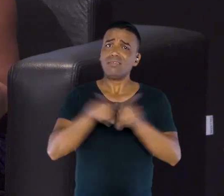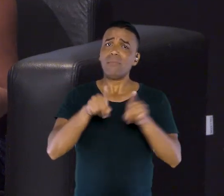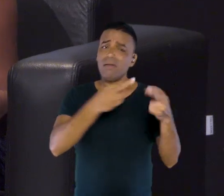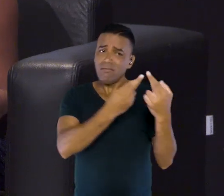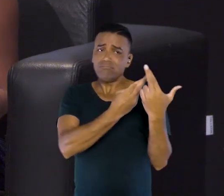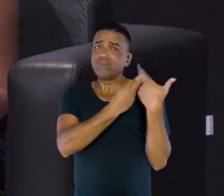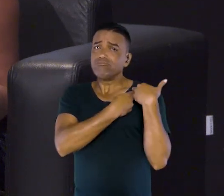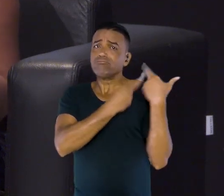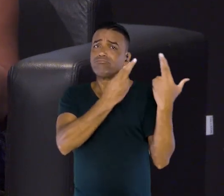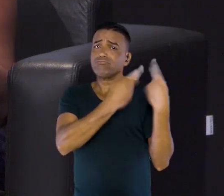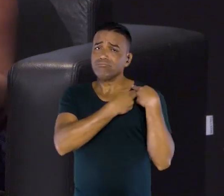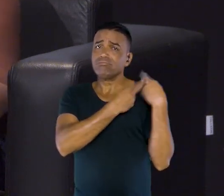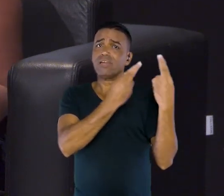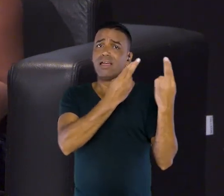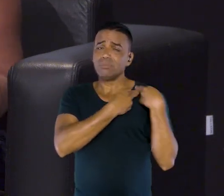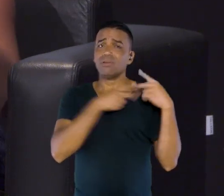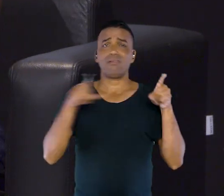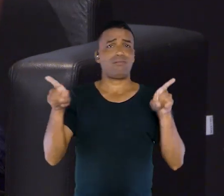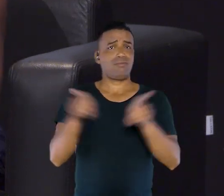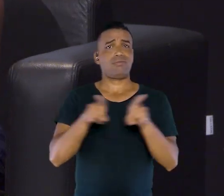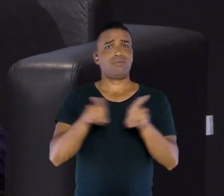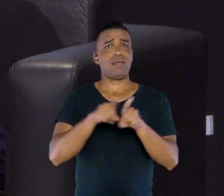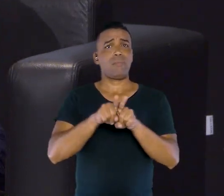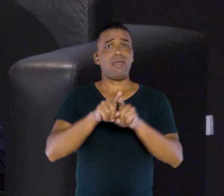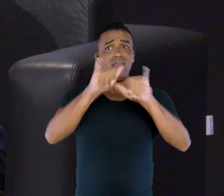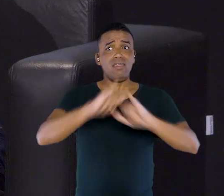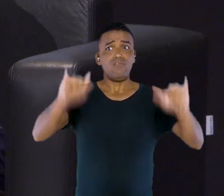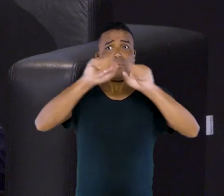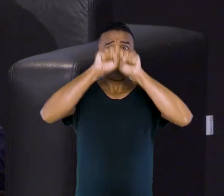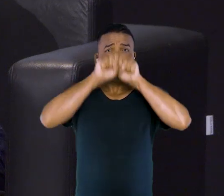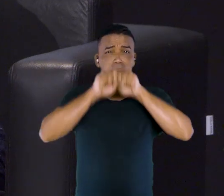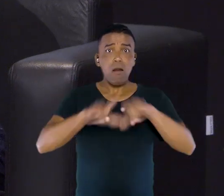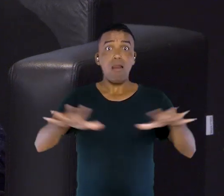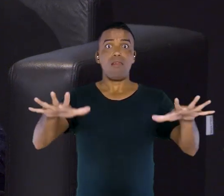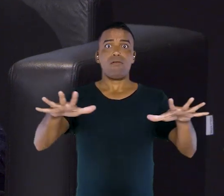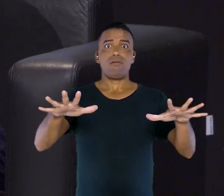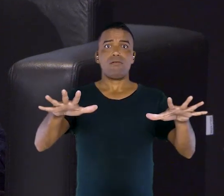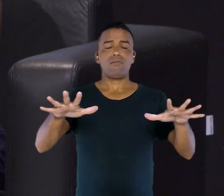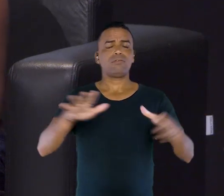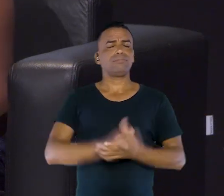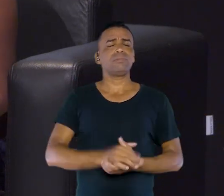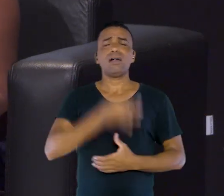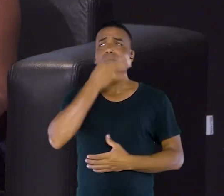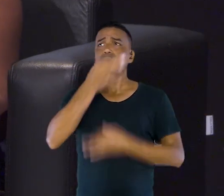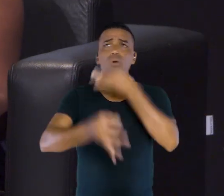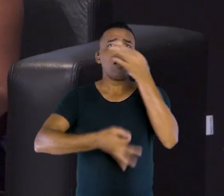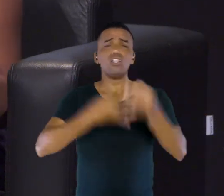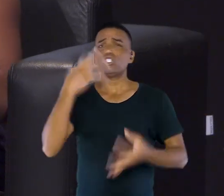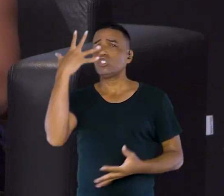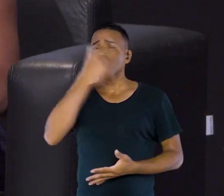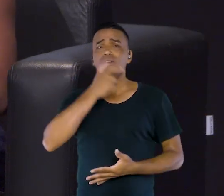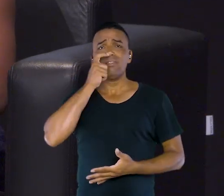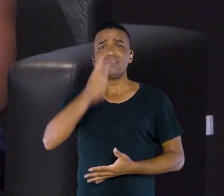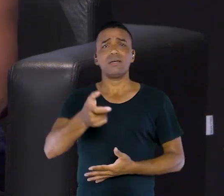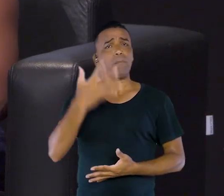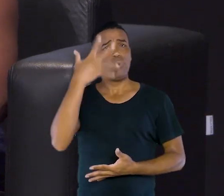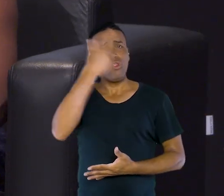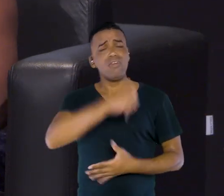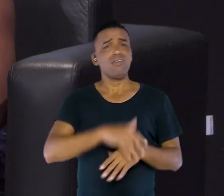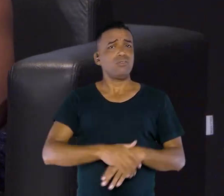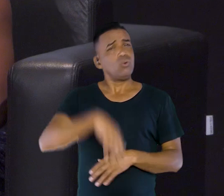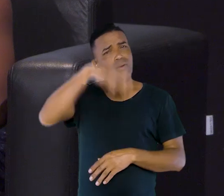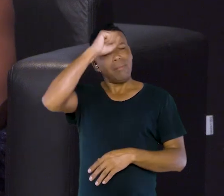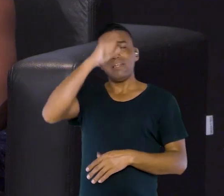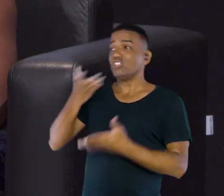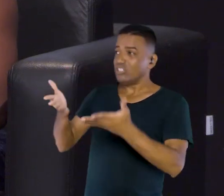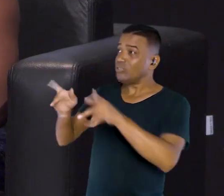esse papel de também levar essas informações. Acho muito bonito e interessante. Eu tenho